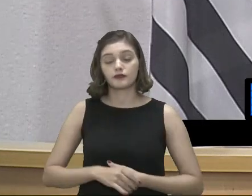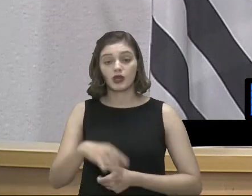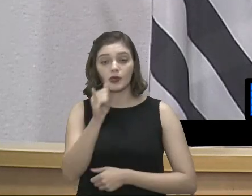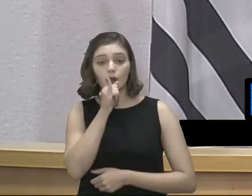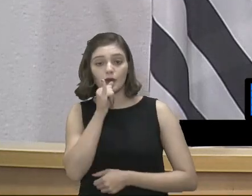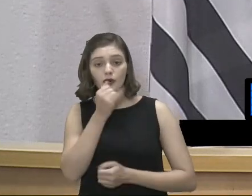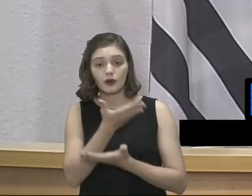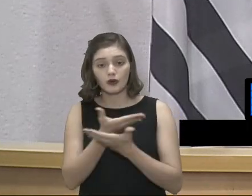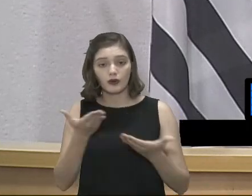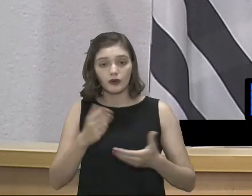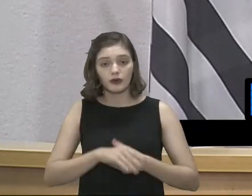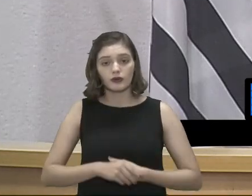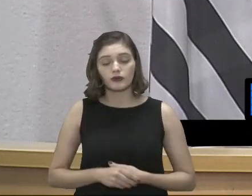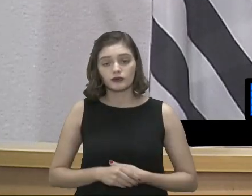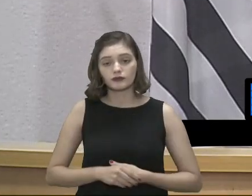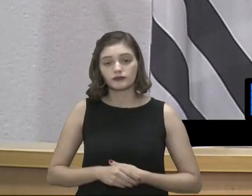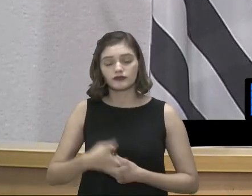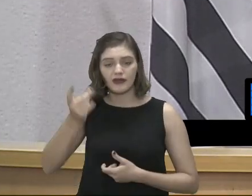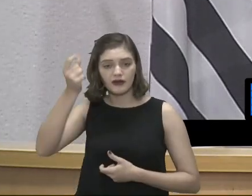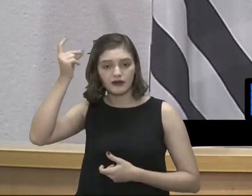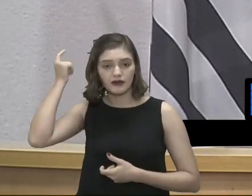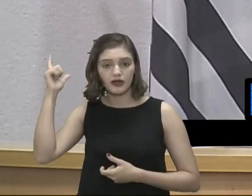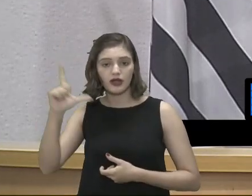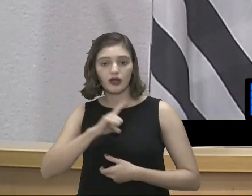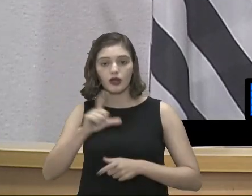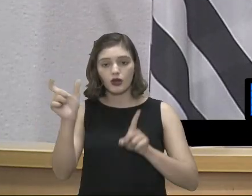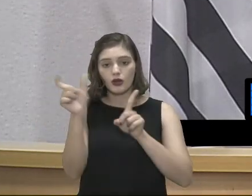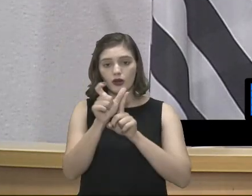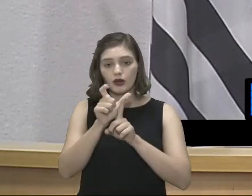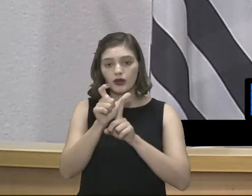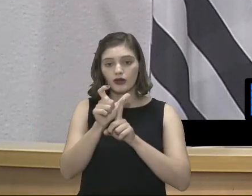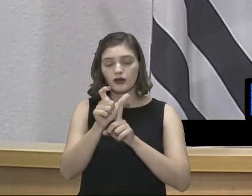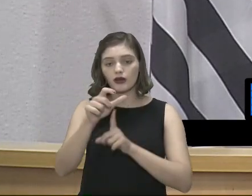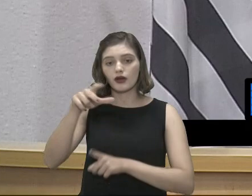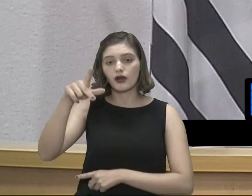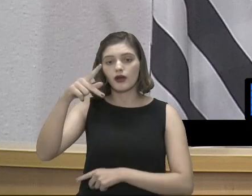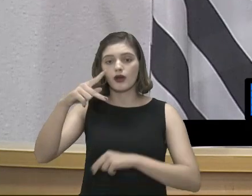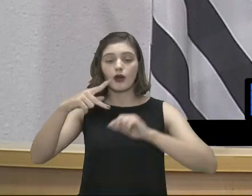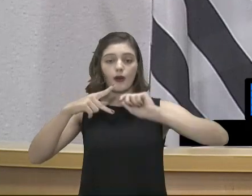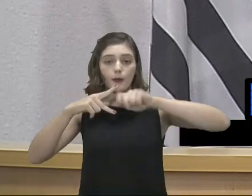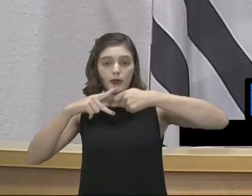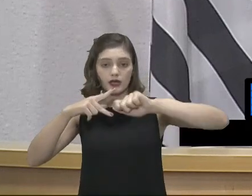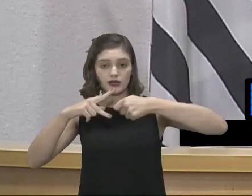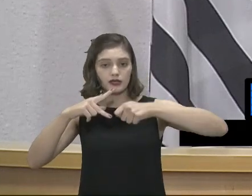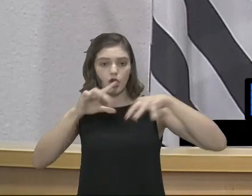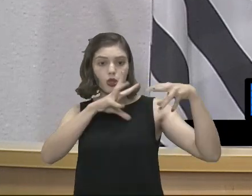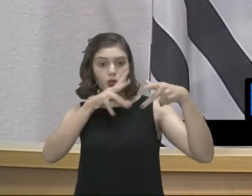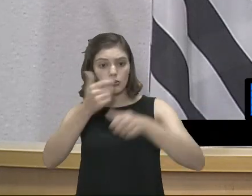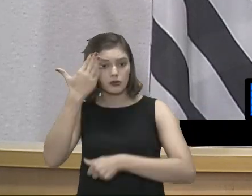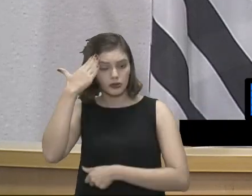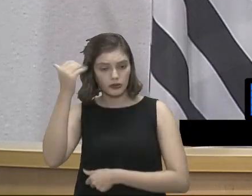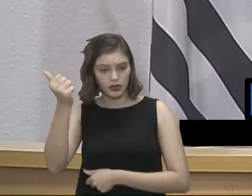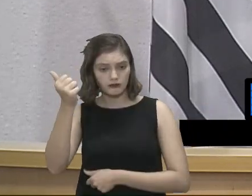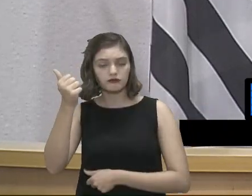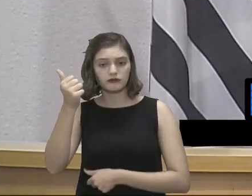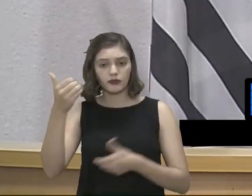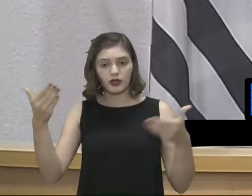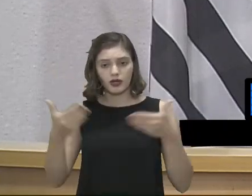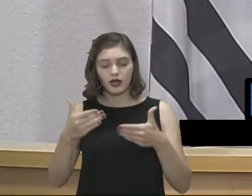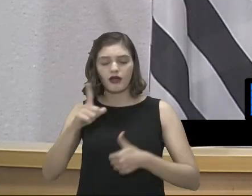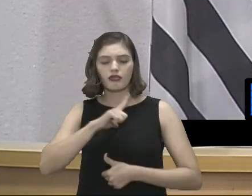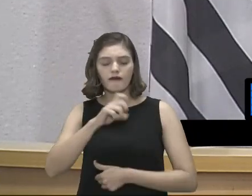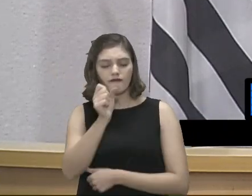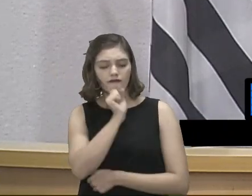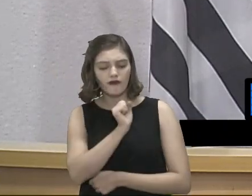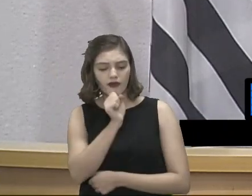exemplo disso, há poucos anos, criaram-se a palavra PIX. Todo mundo não aprendeu, até senhores de